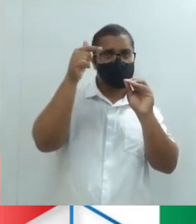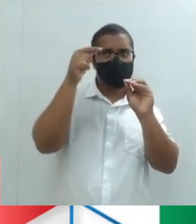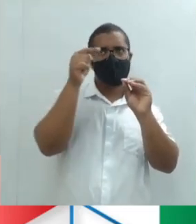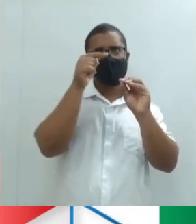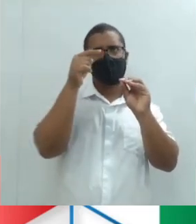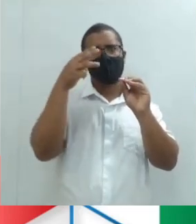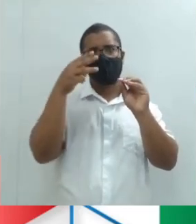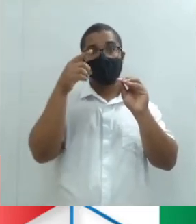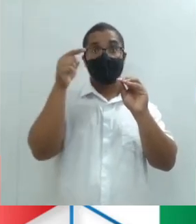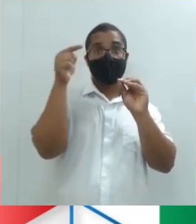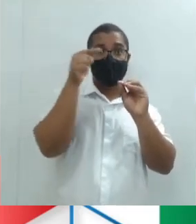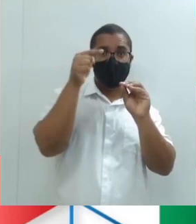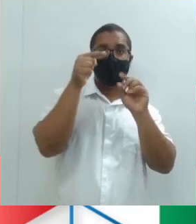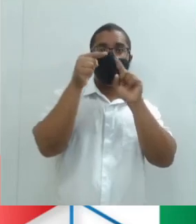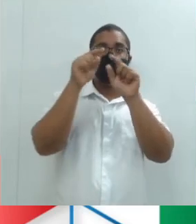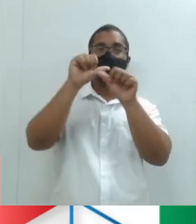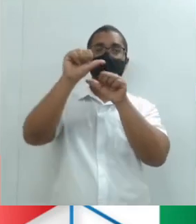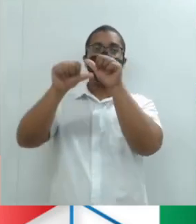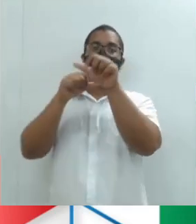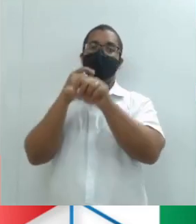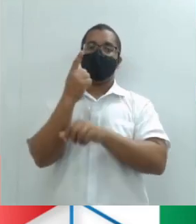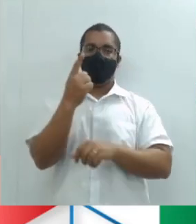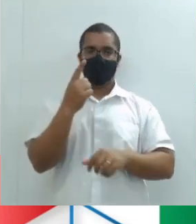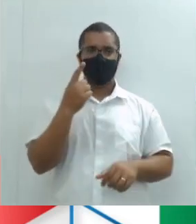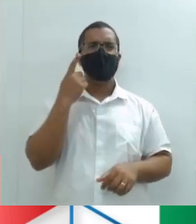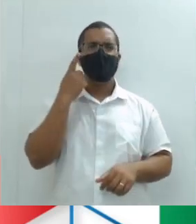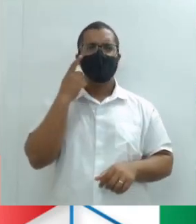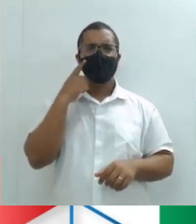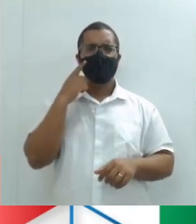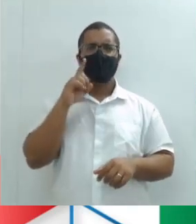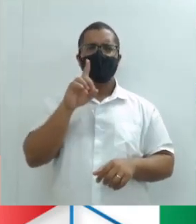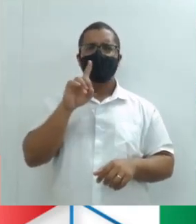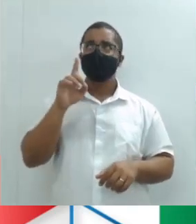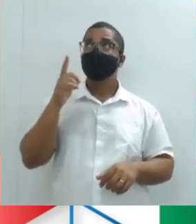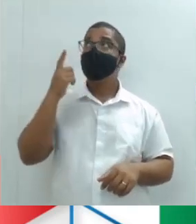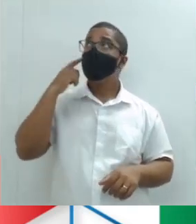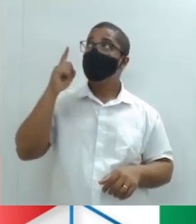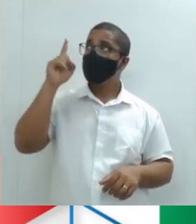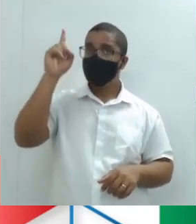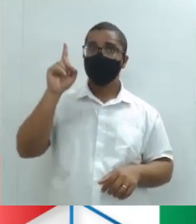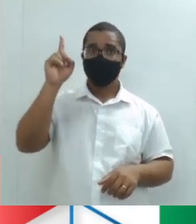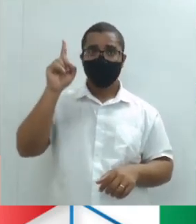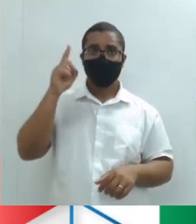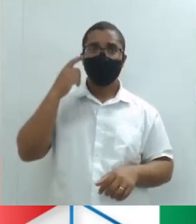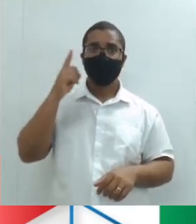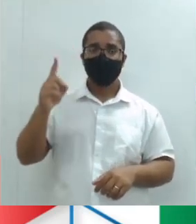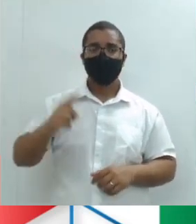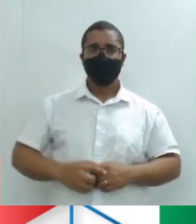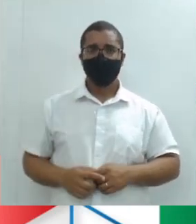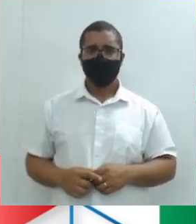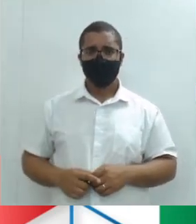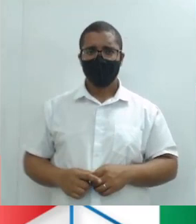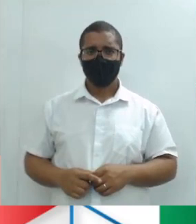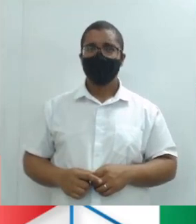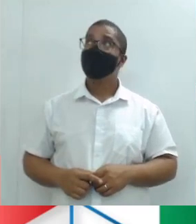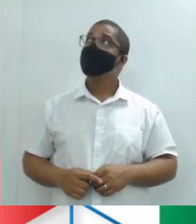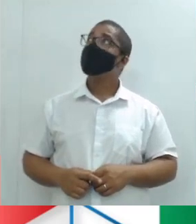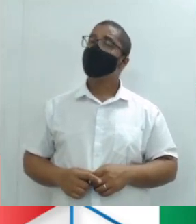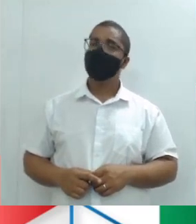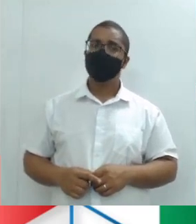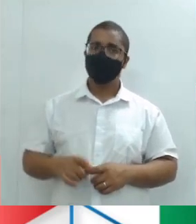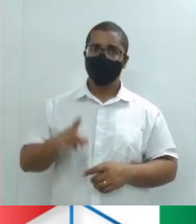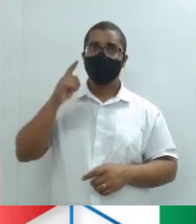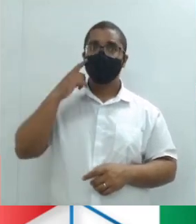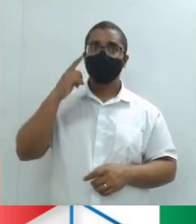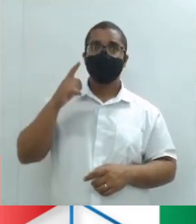ser o 1 da fração do número racional. Olha aí no teu lado direito da tua tela, pertinho aí no canto superior